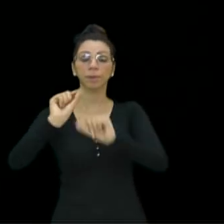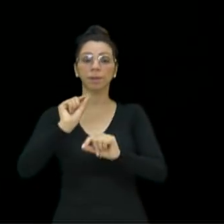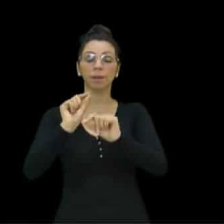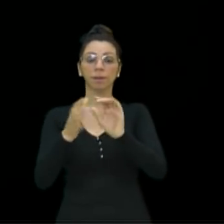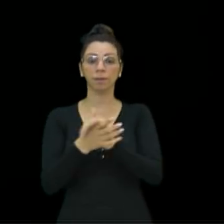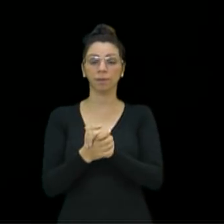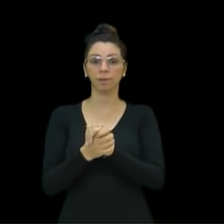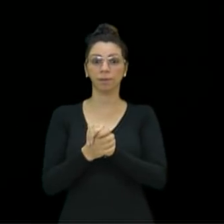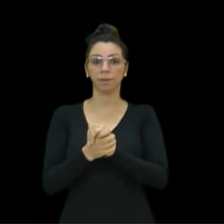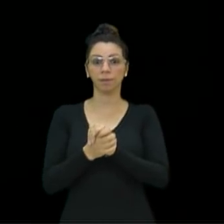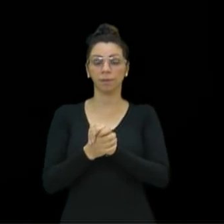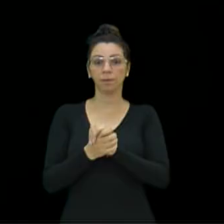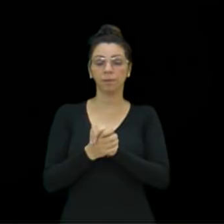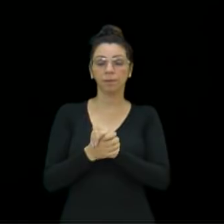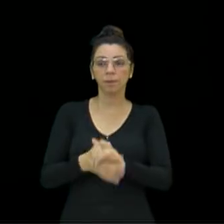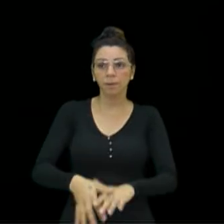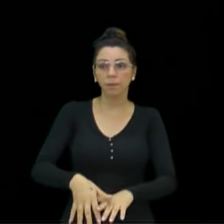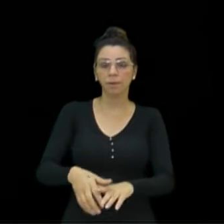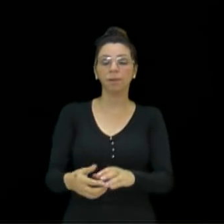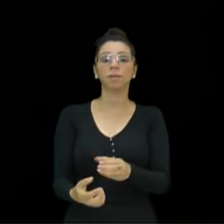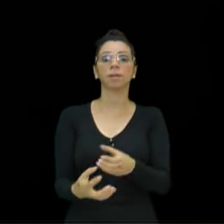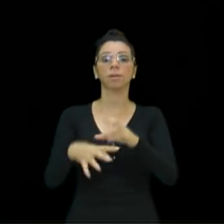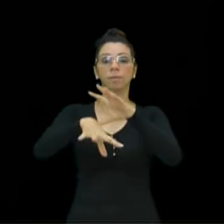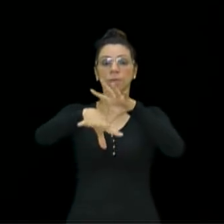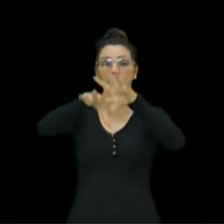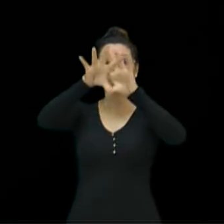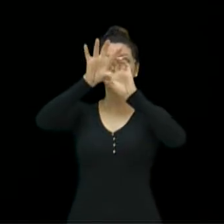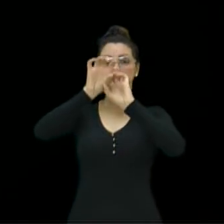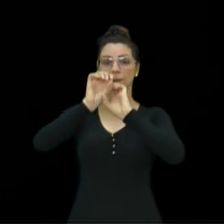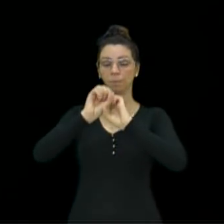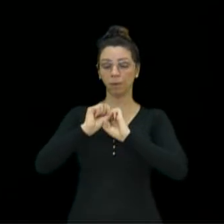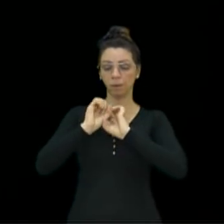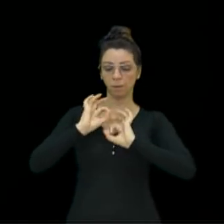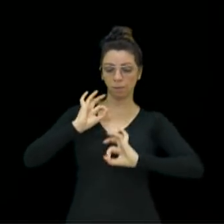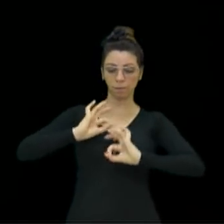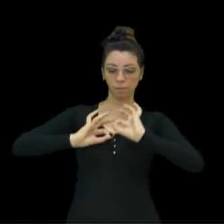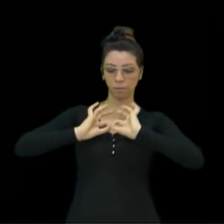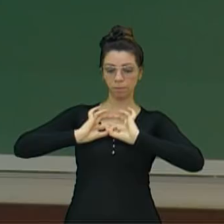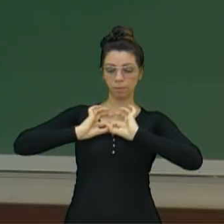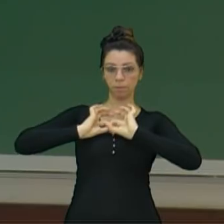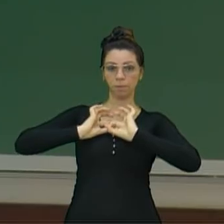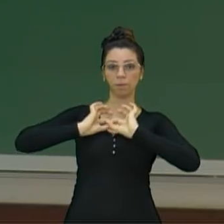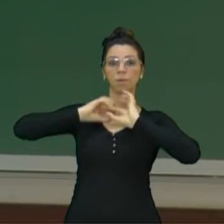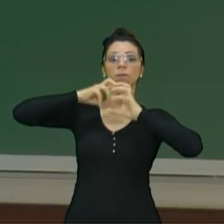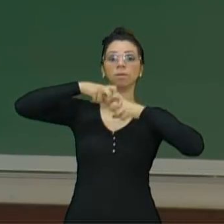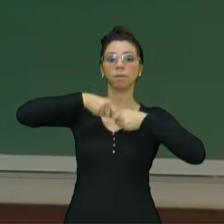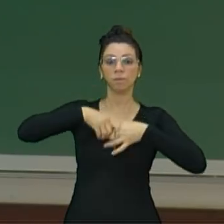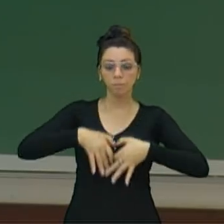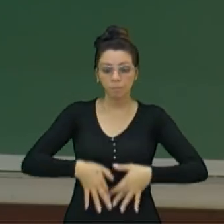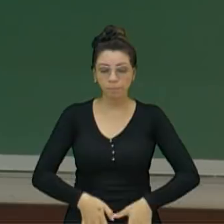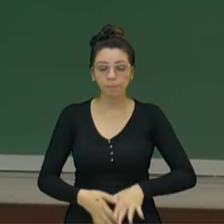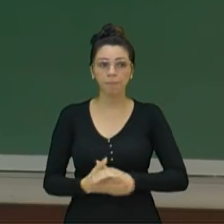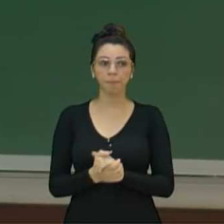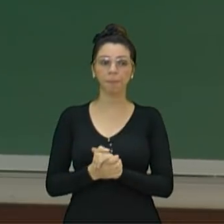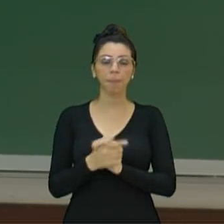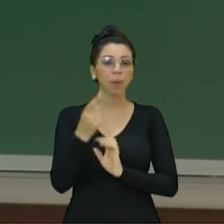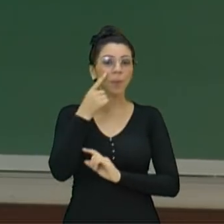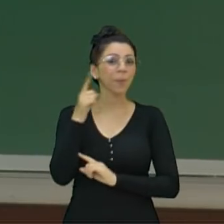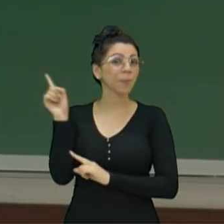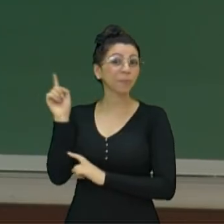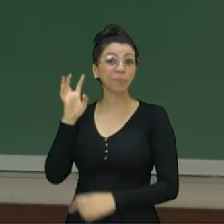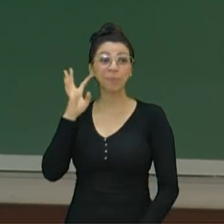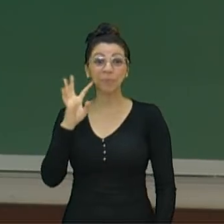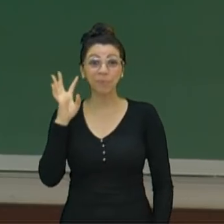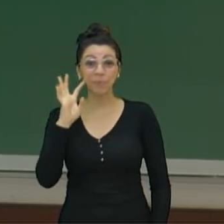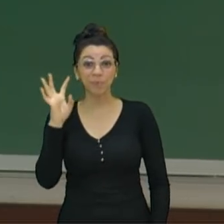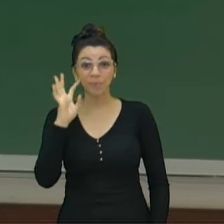receber, processar e transmitir, levar as informações para o corpo. Então, olha que legal essa